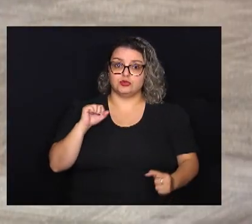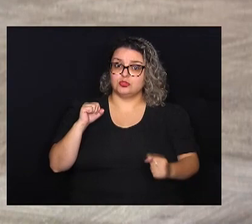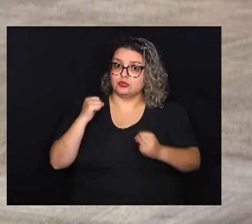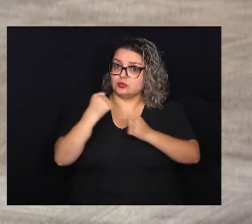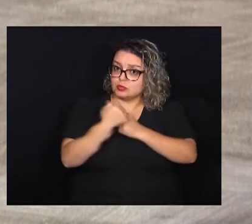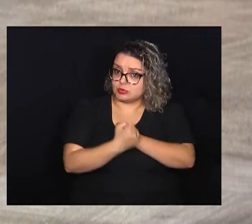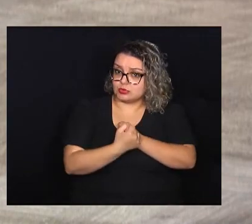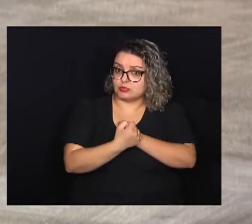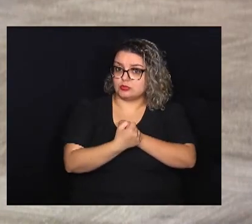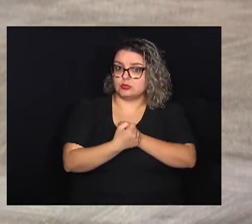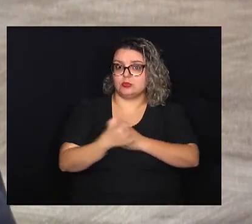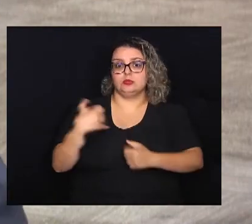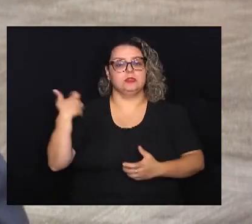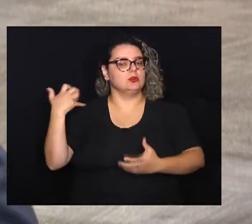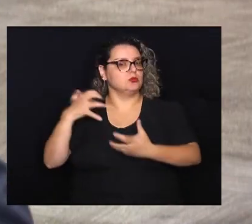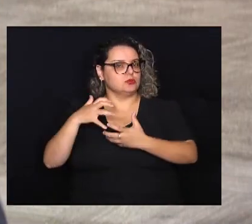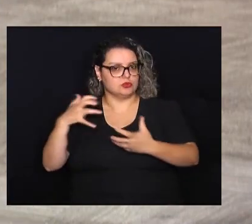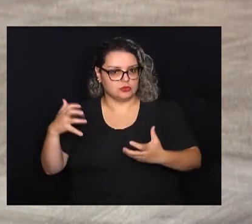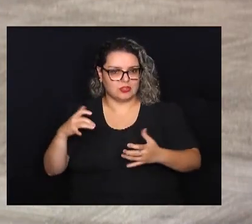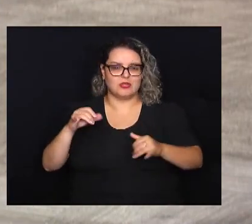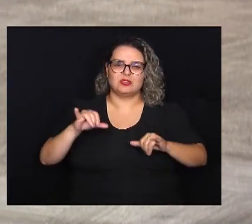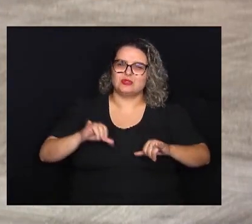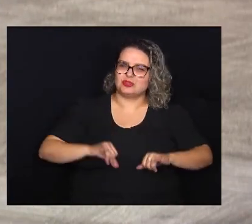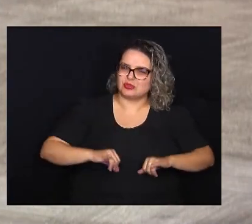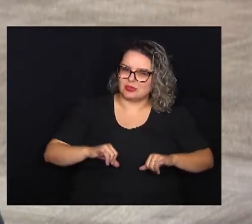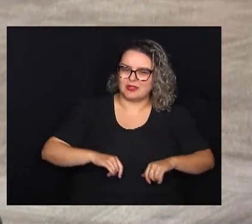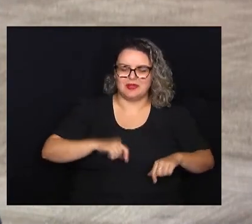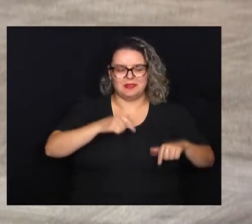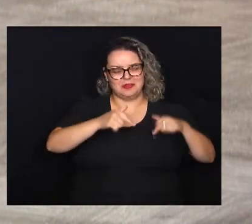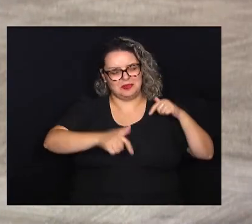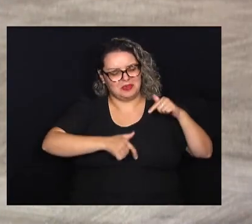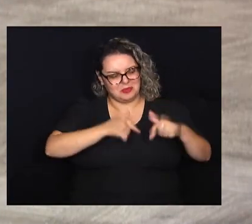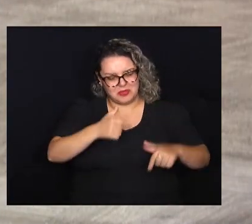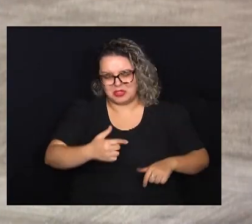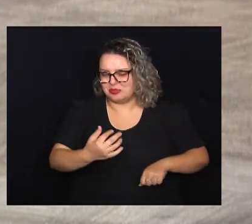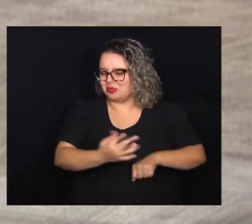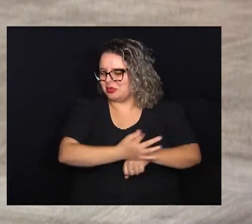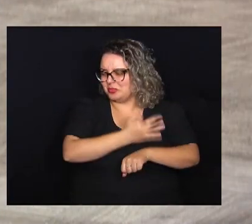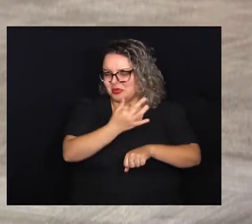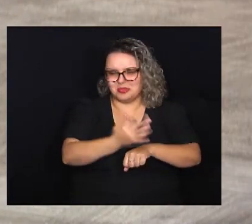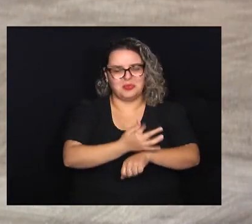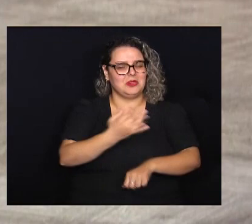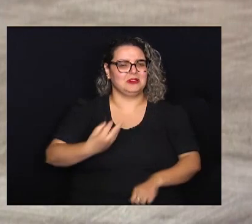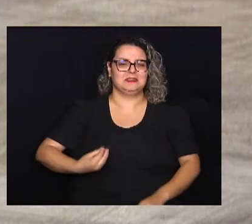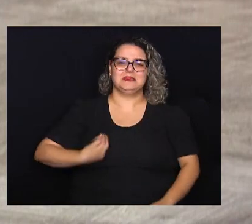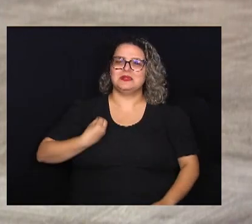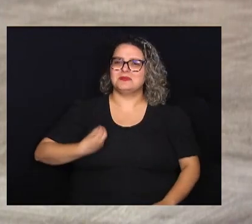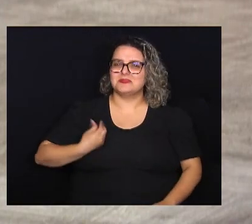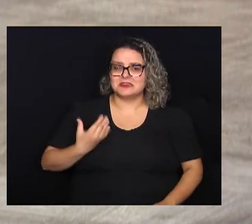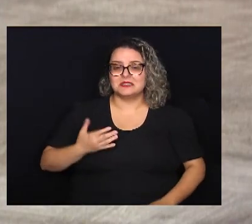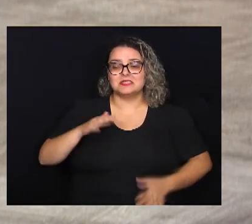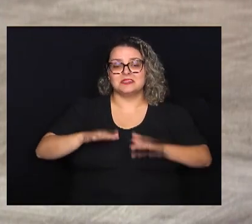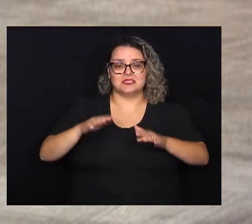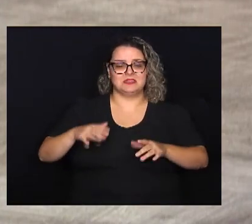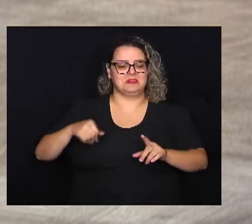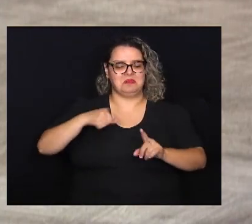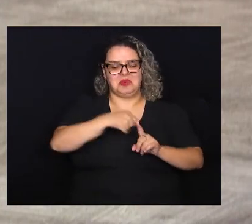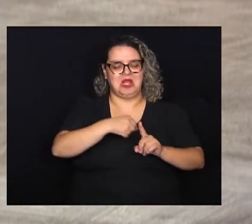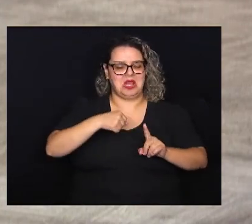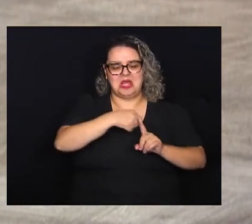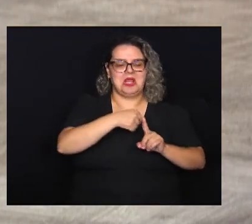é tantos idosos que sofrem muito Trabalhou muito na vida e que muitas vezes ele ele é agredido